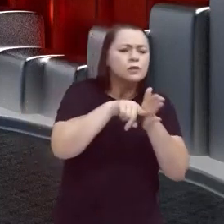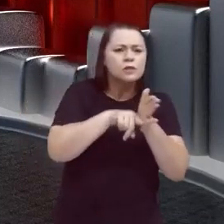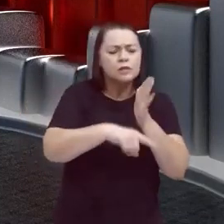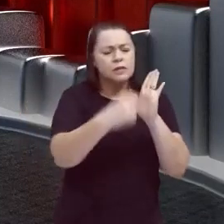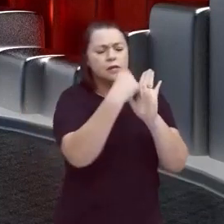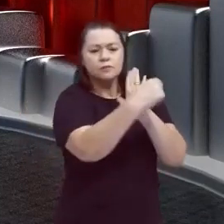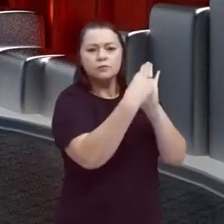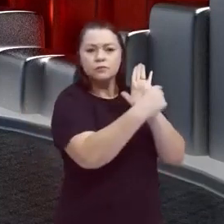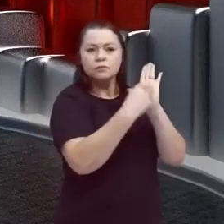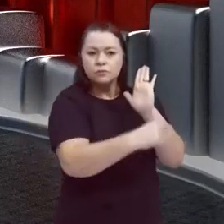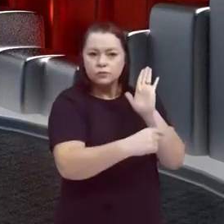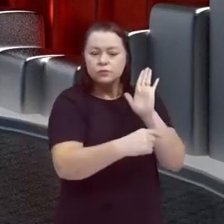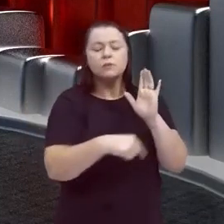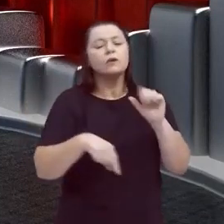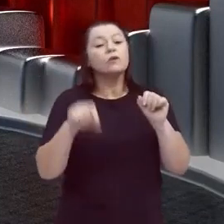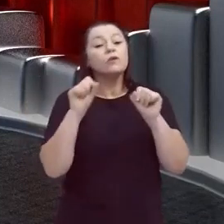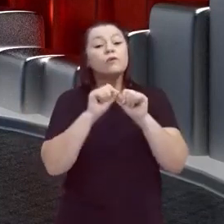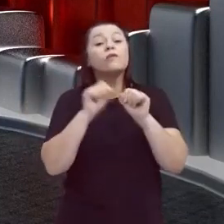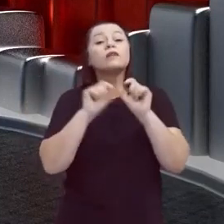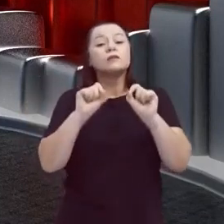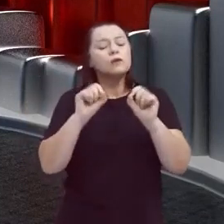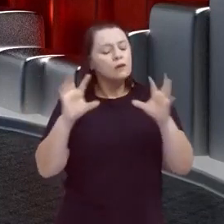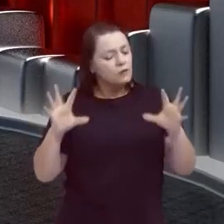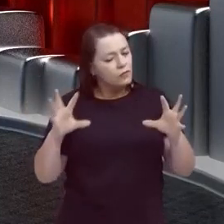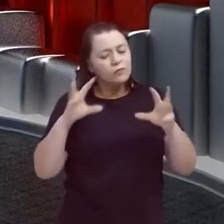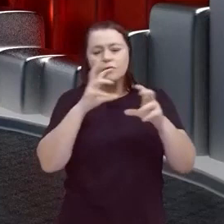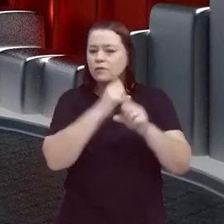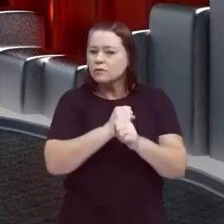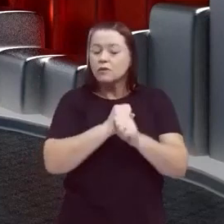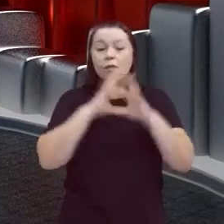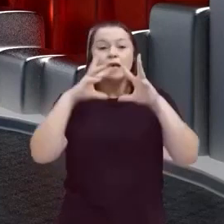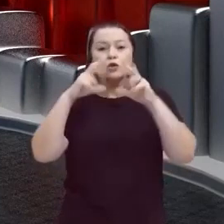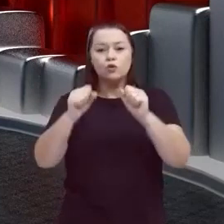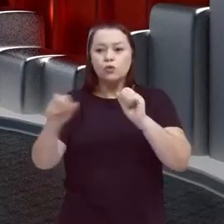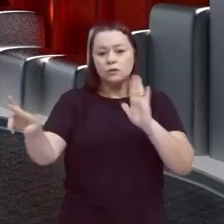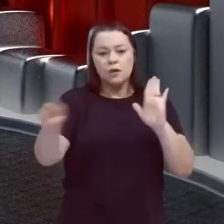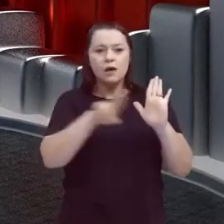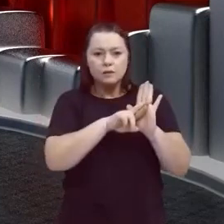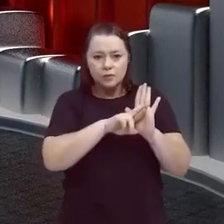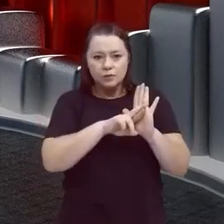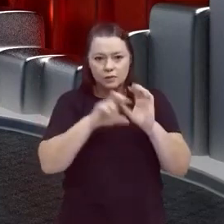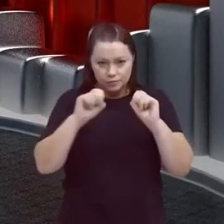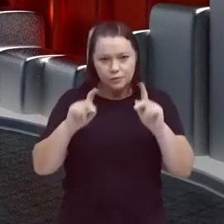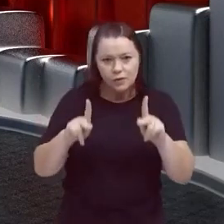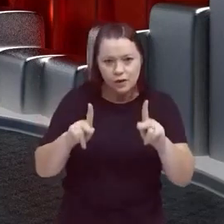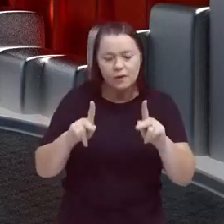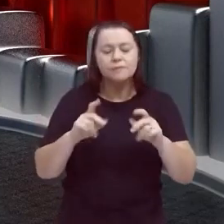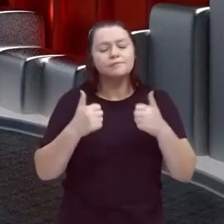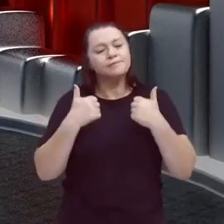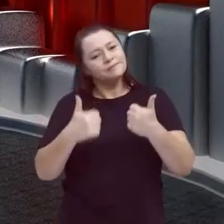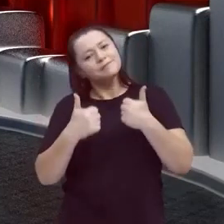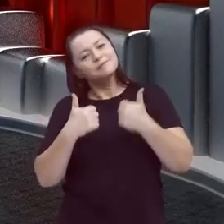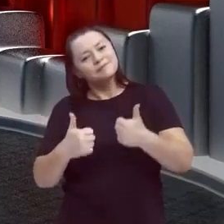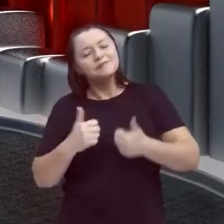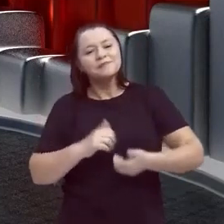o quê? Somar todo mundo que foi envolvido, tá ok? Na pesquisa, tá certo? Muito bem.